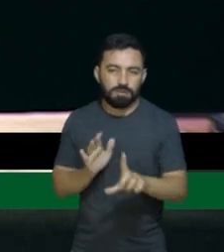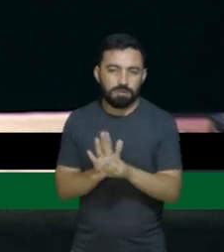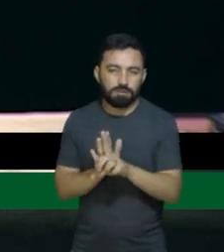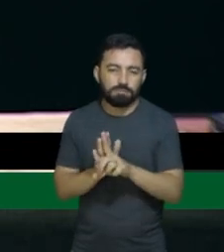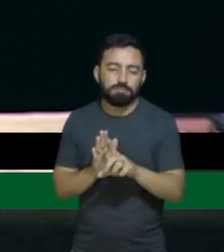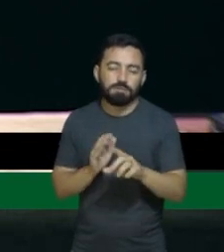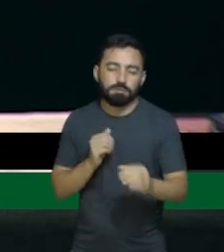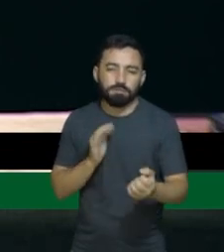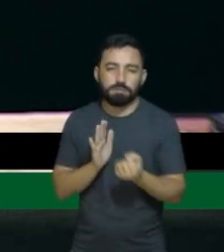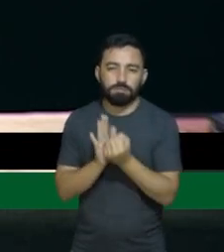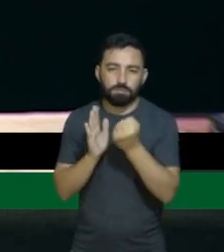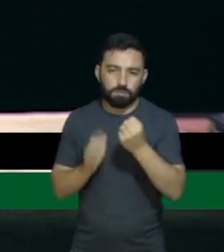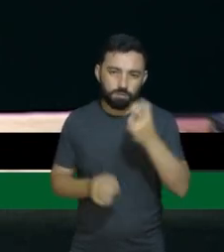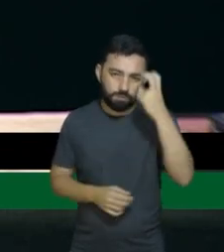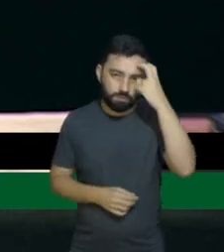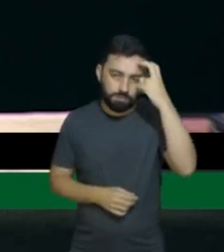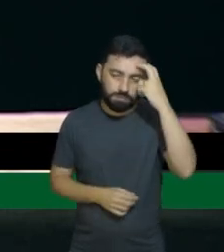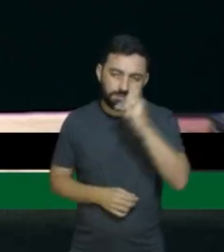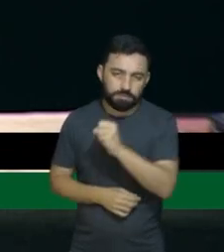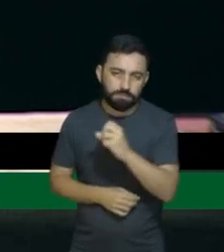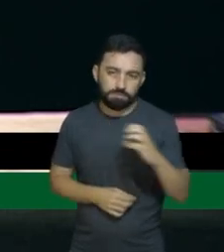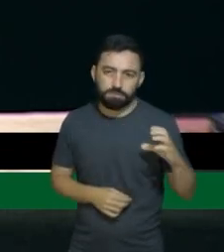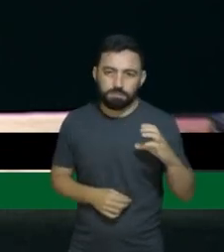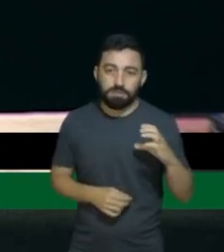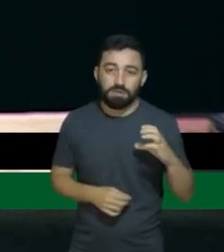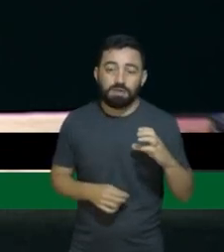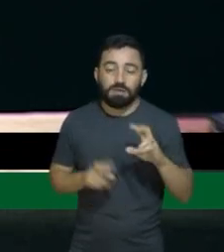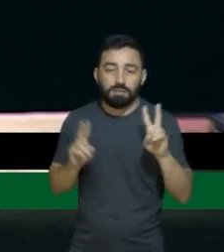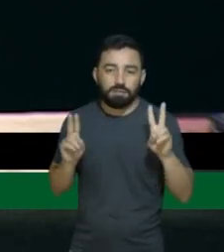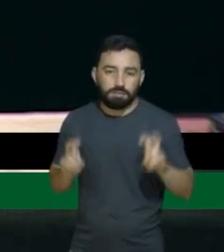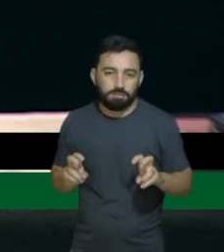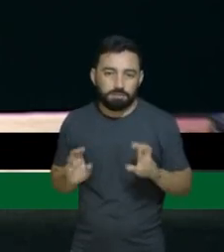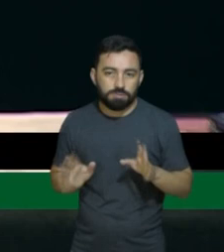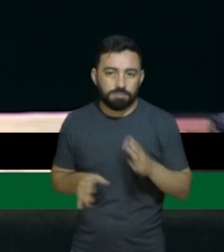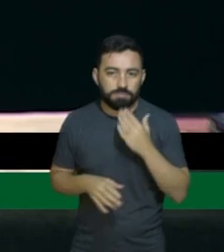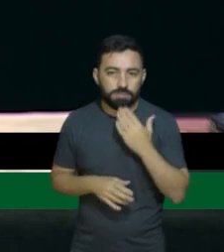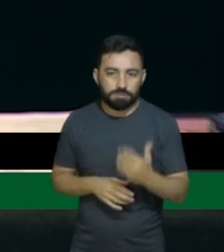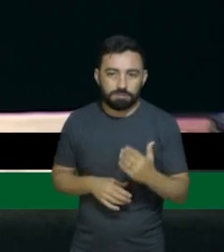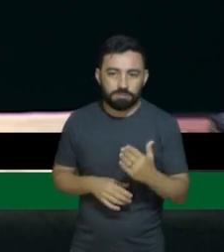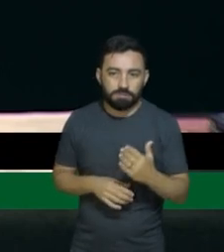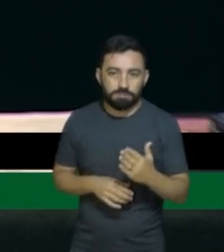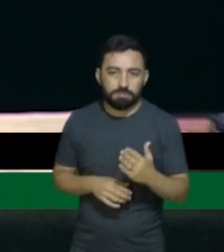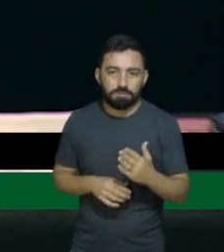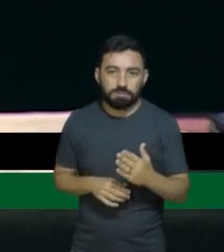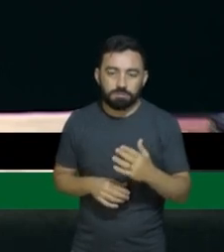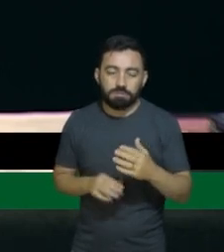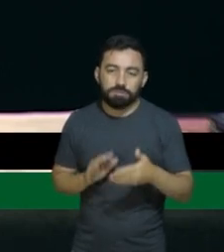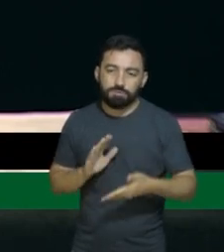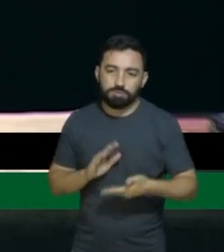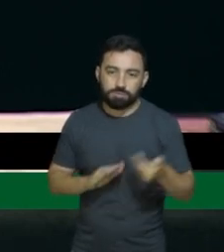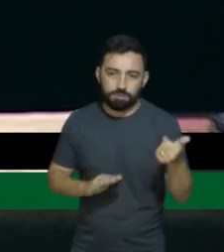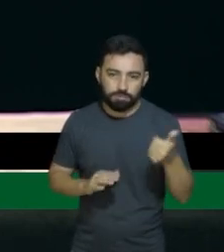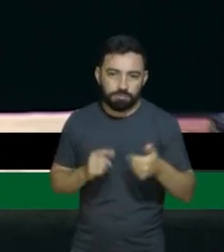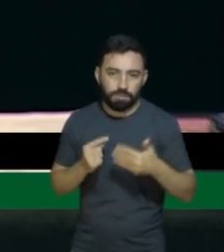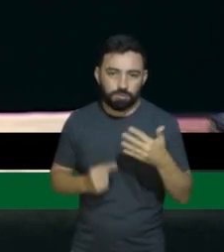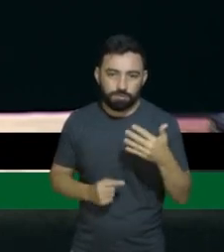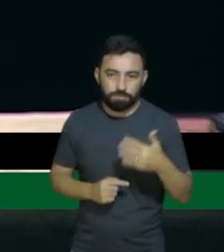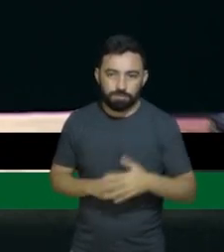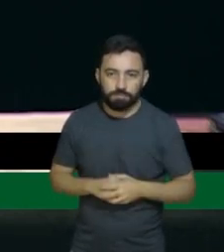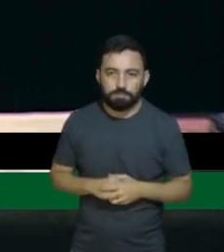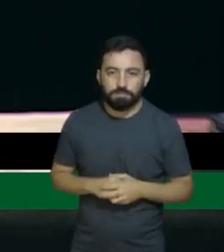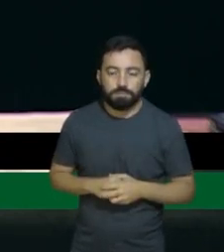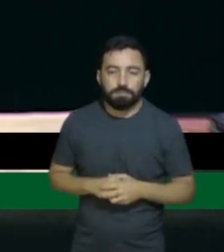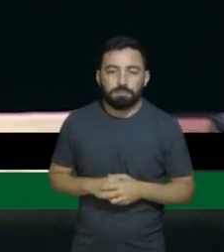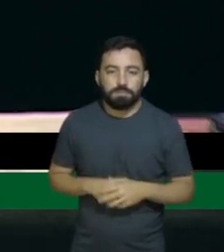patrimônio cultural do Estado de Santa Catarina esta matéria a pedido do autor está sendo retirada de pauta